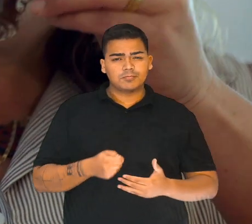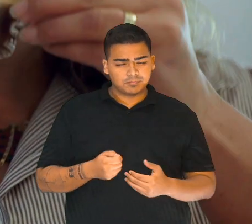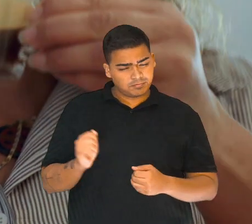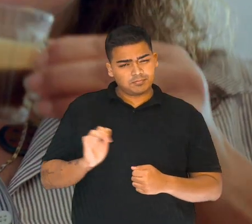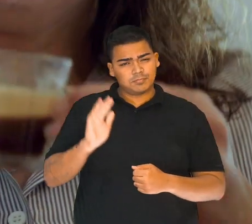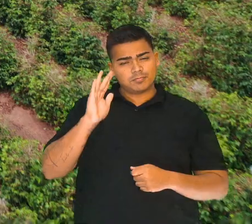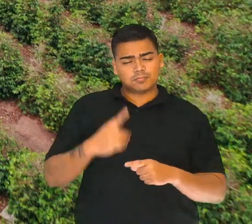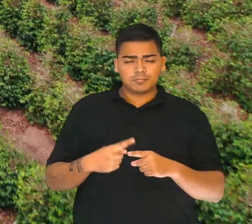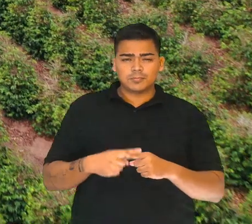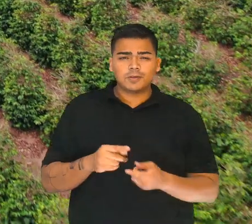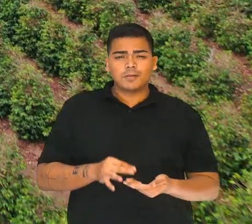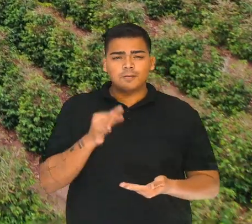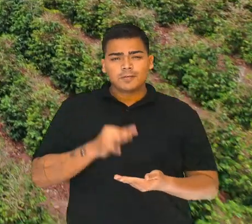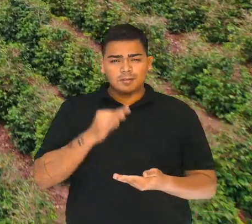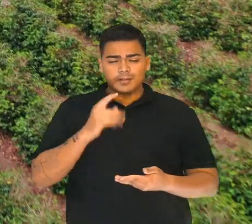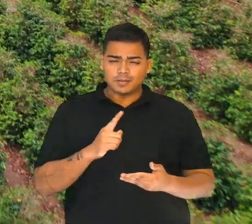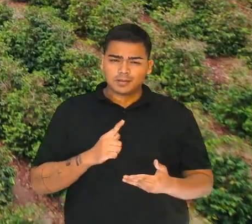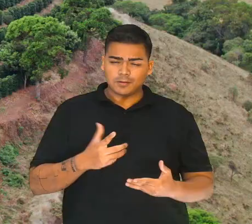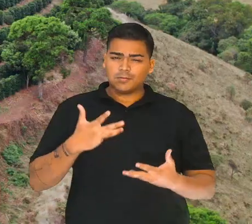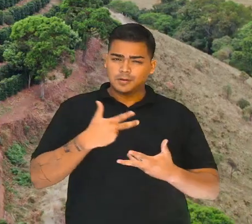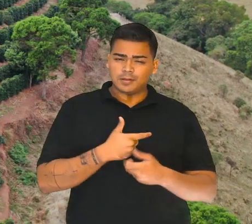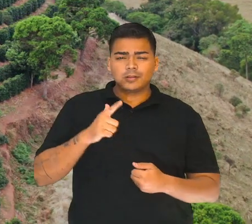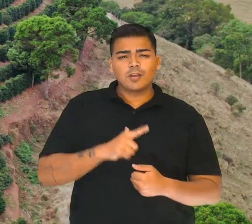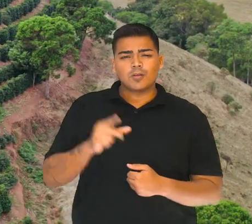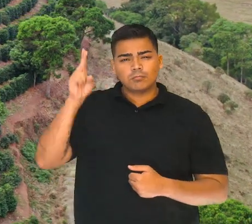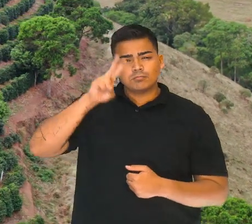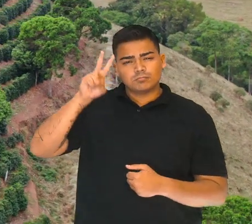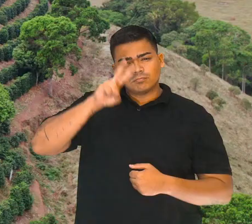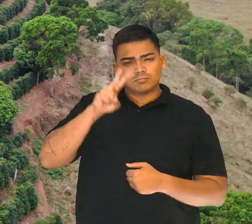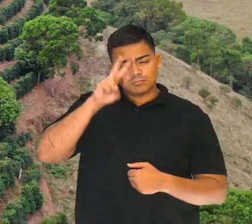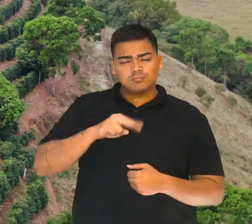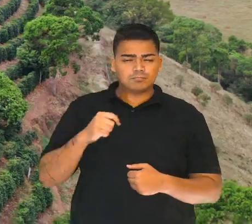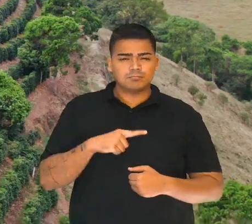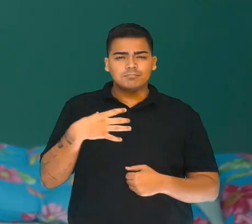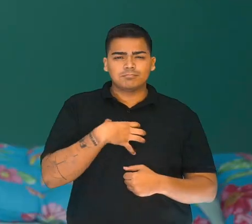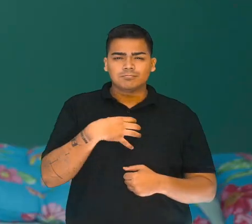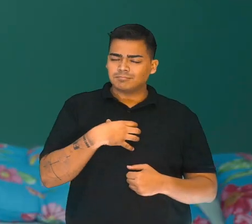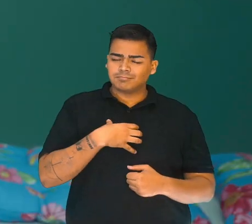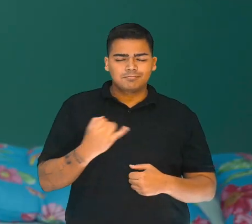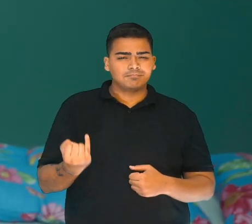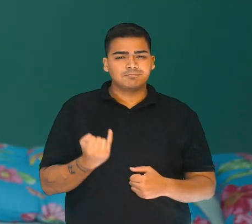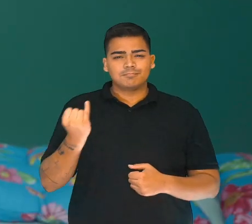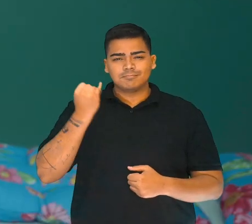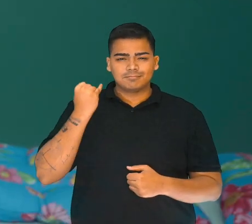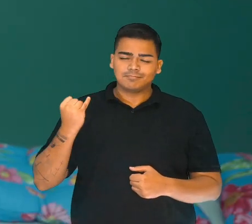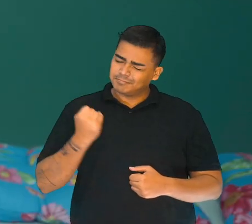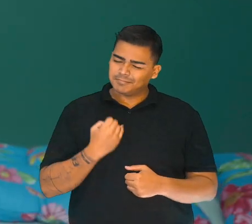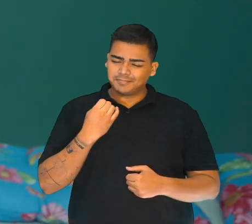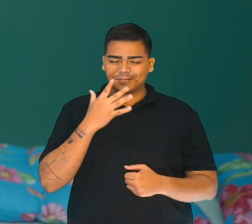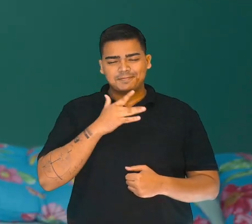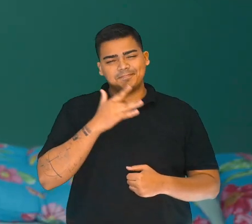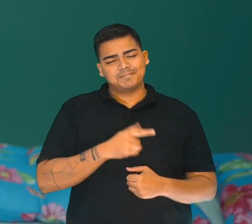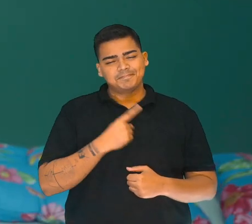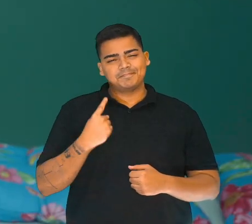bem por esse café, porque ele tem qualidade, ele tem história, ele tem rastreabilidade. Assim, é uma sensação de propósito cumprido, sabe?